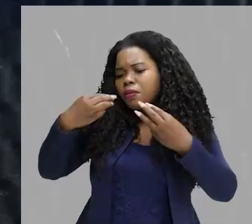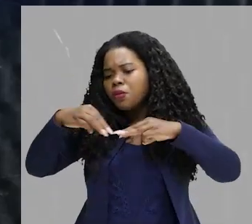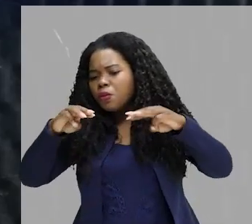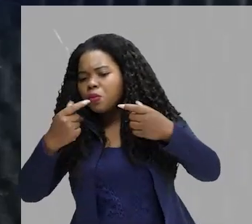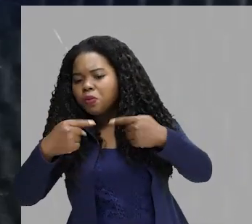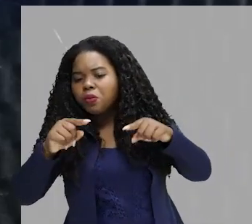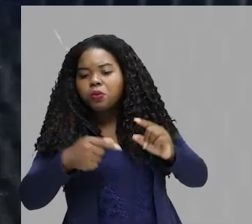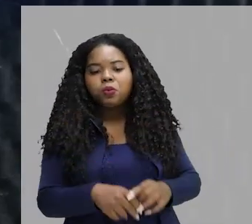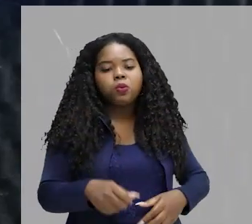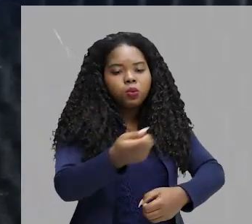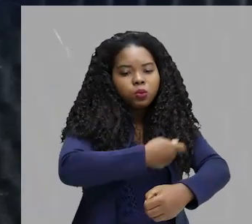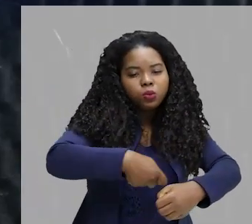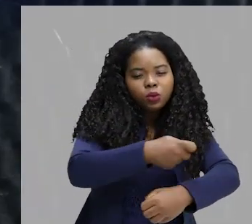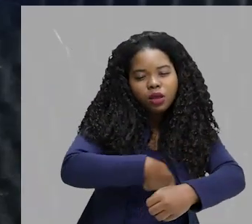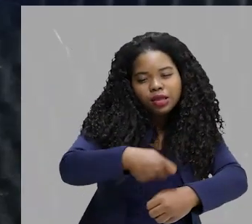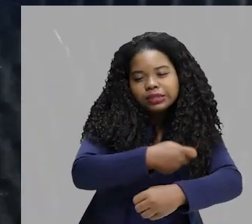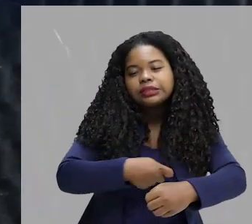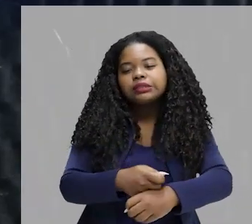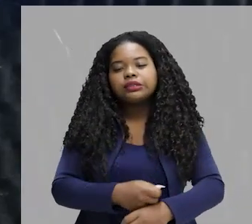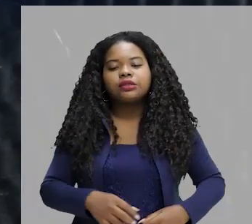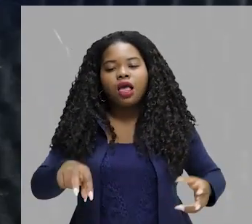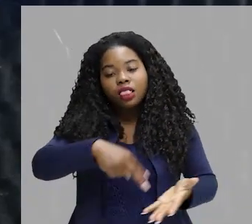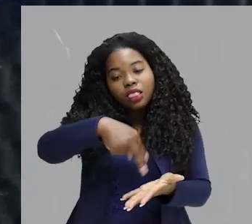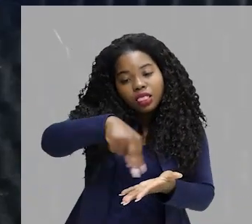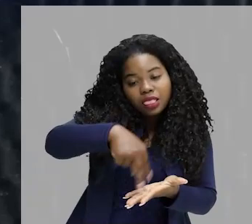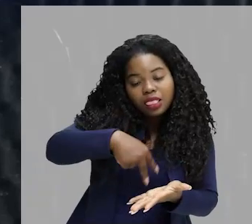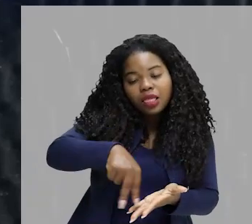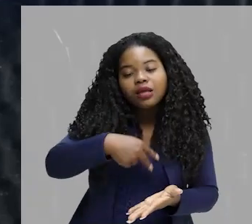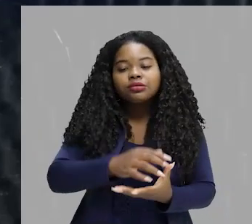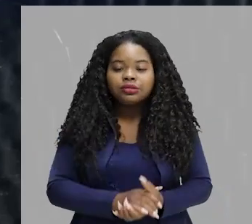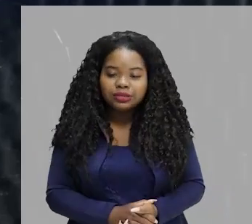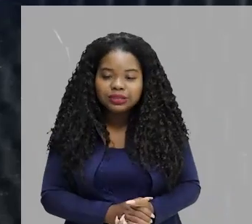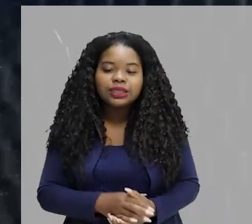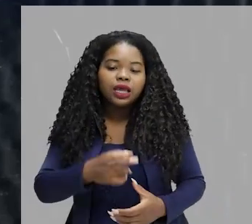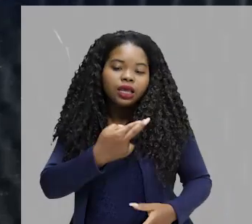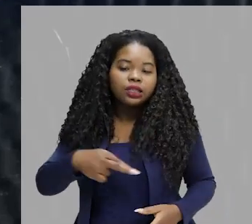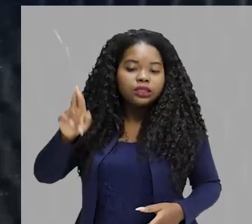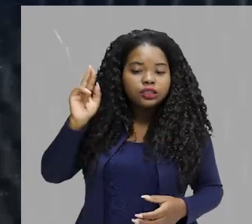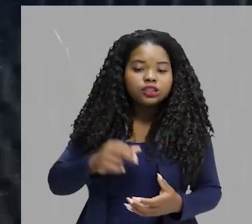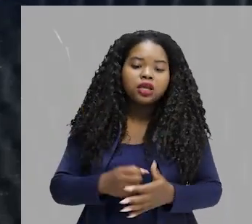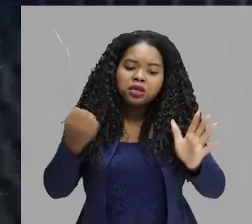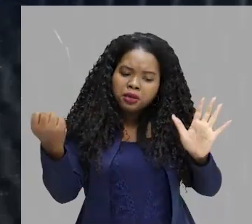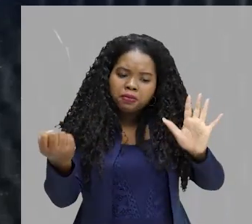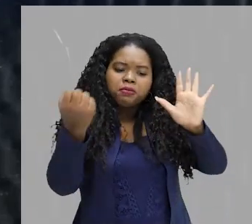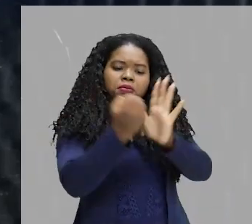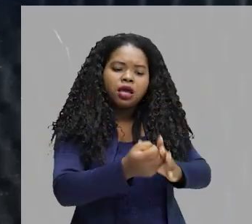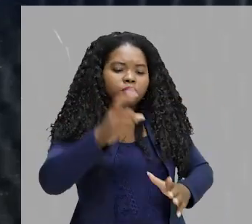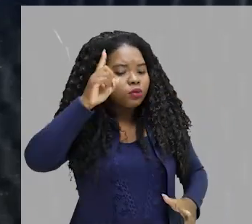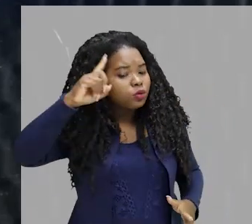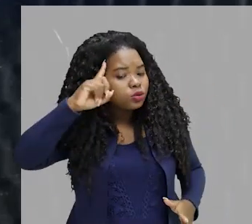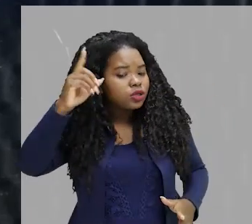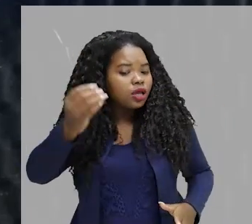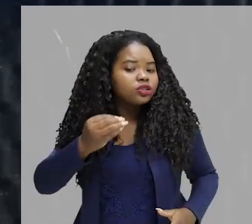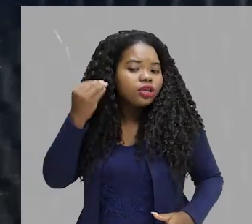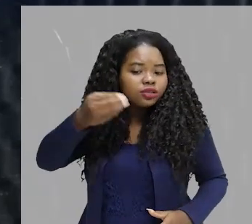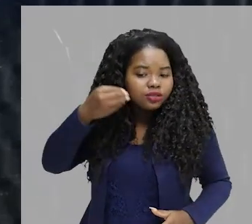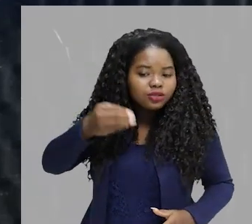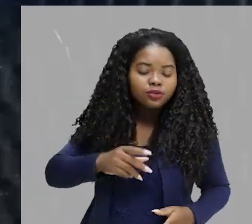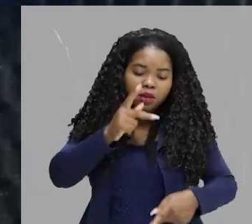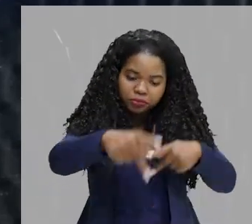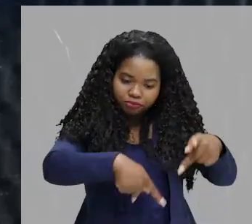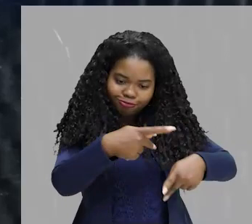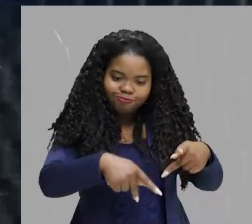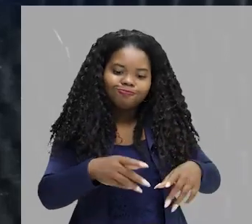a culinária, dança, religião, festas populares, que marcam o cotidiano de determinado povo ou